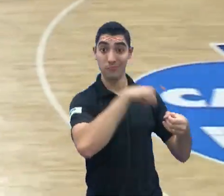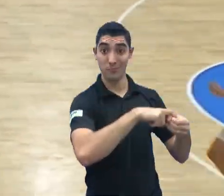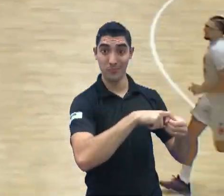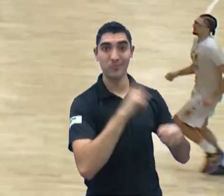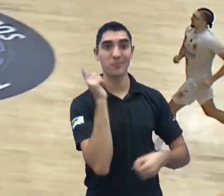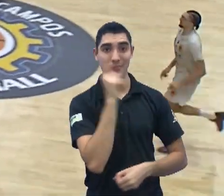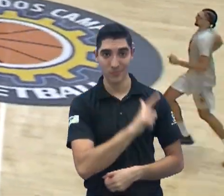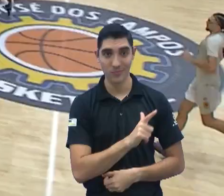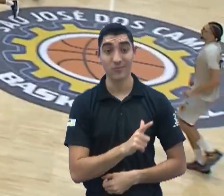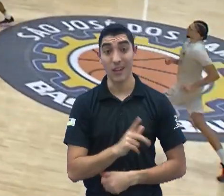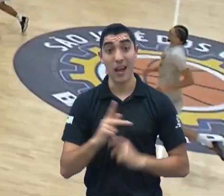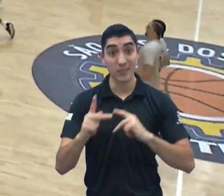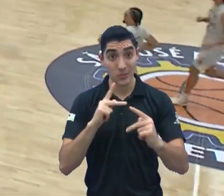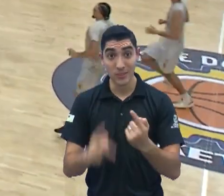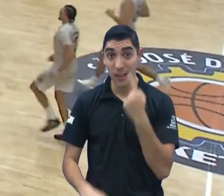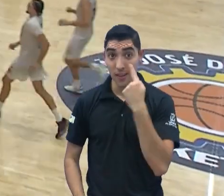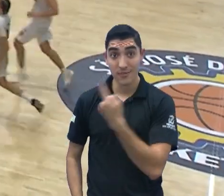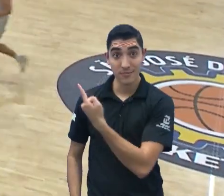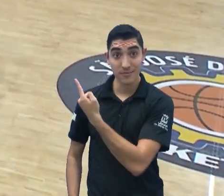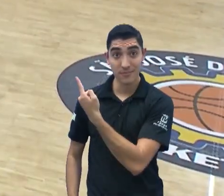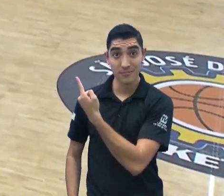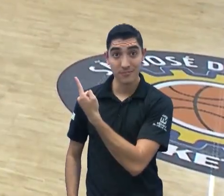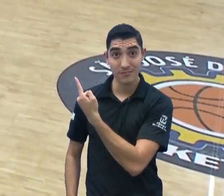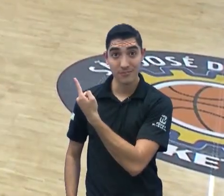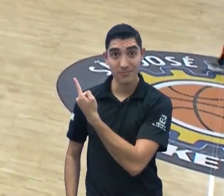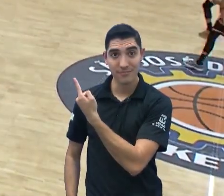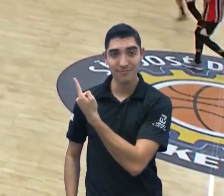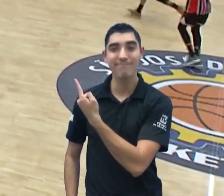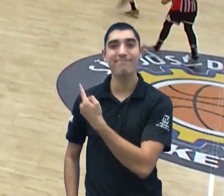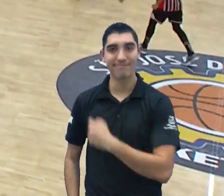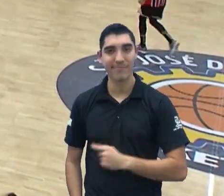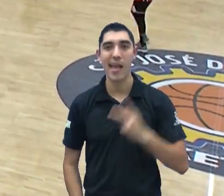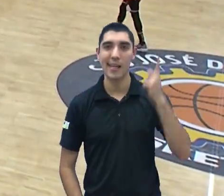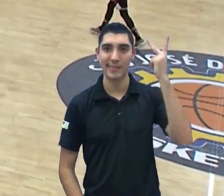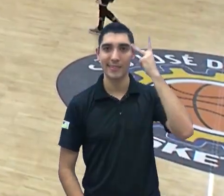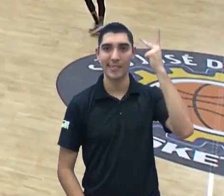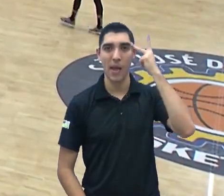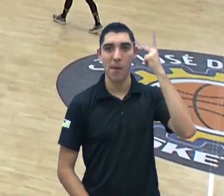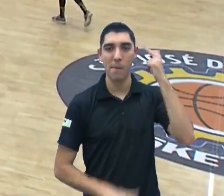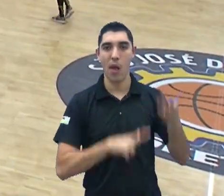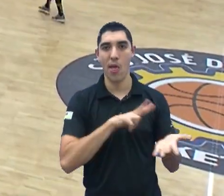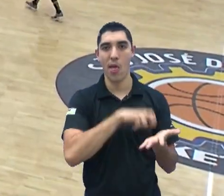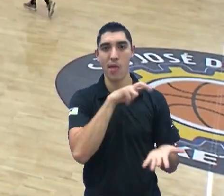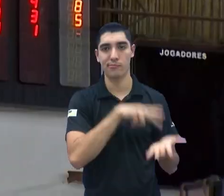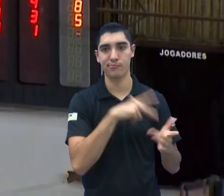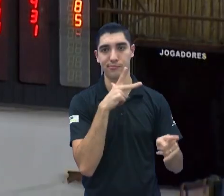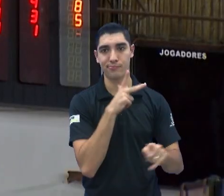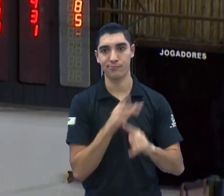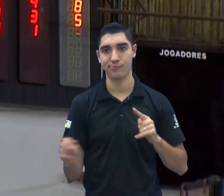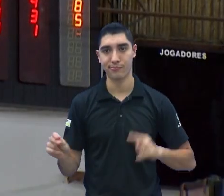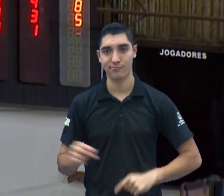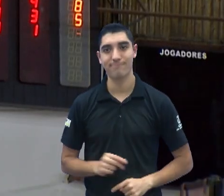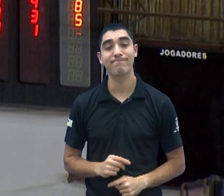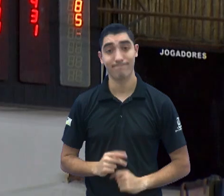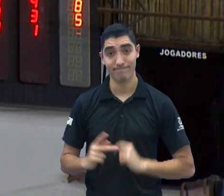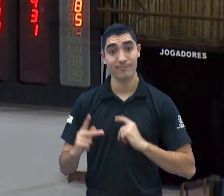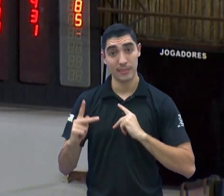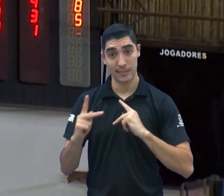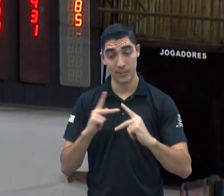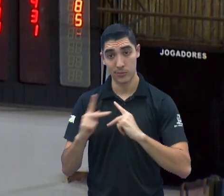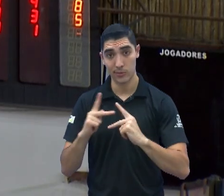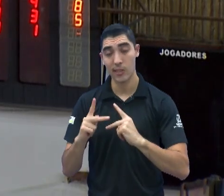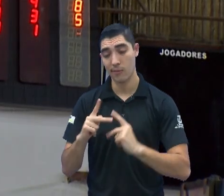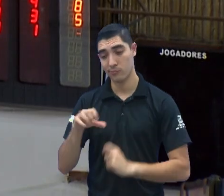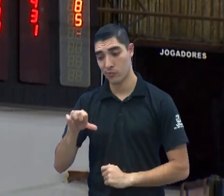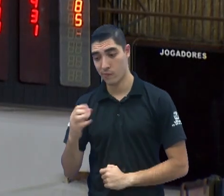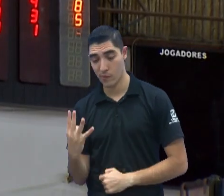e contra-ataque joseense perdido. Festa tricolor no Lineu de Moura. São José 94, São